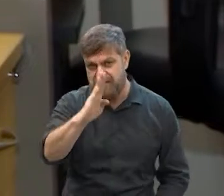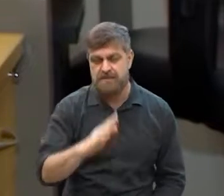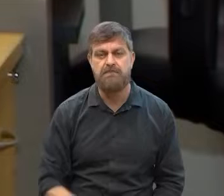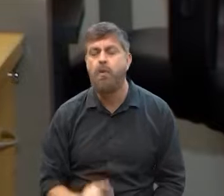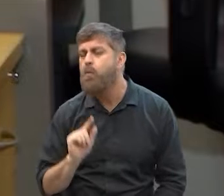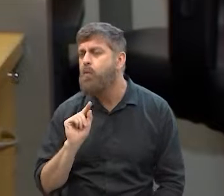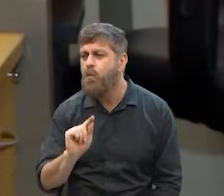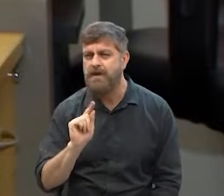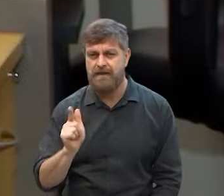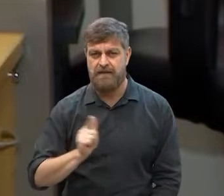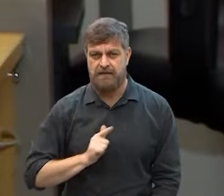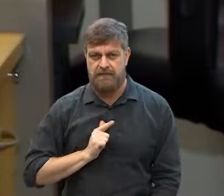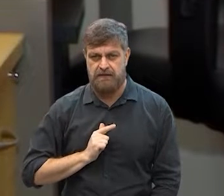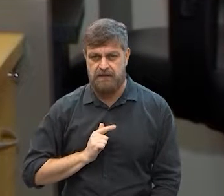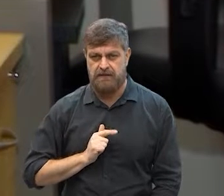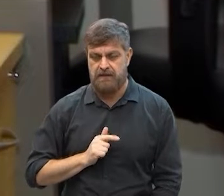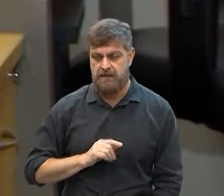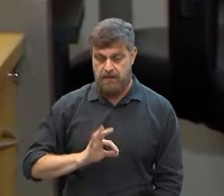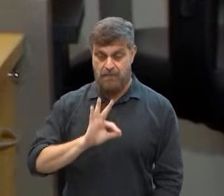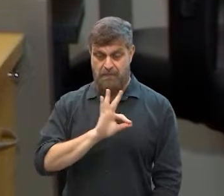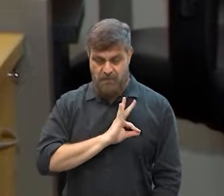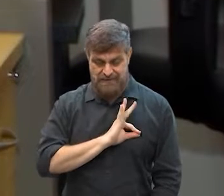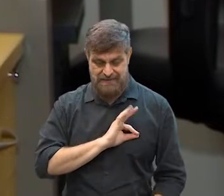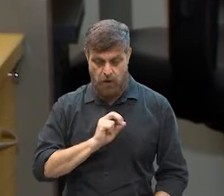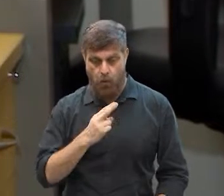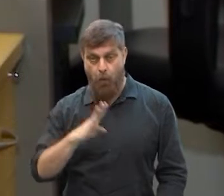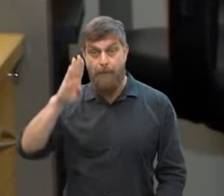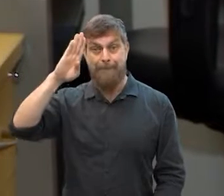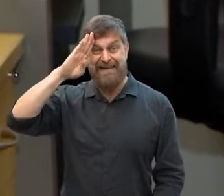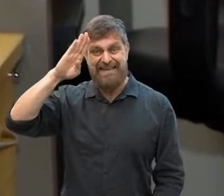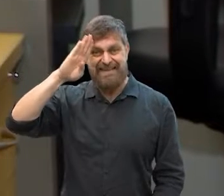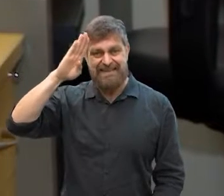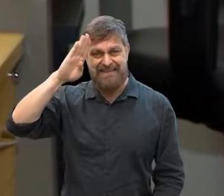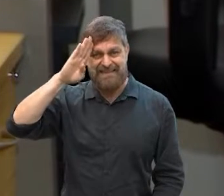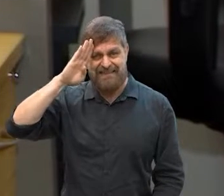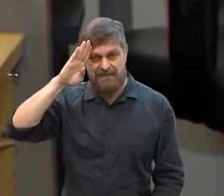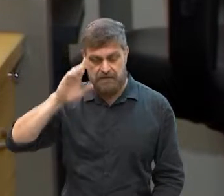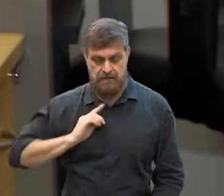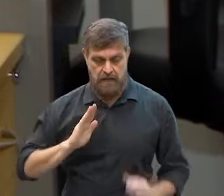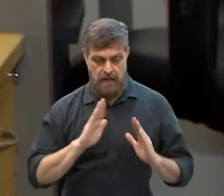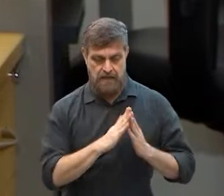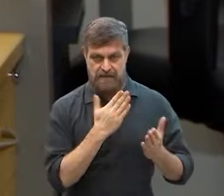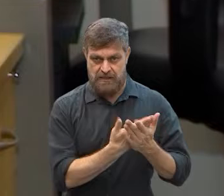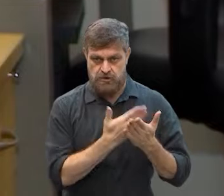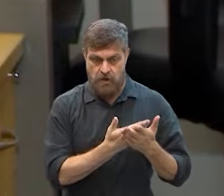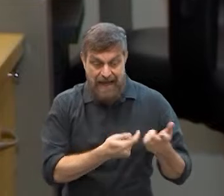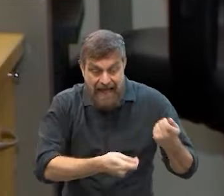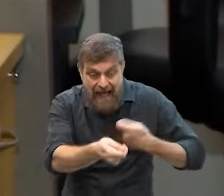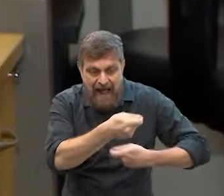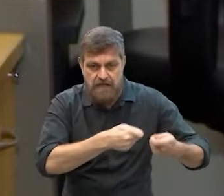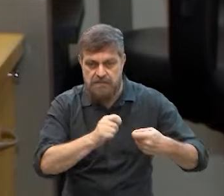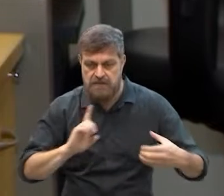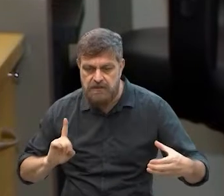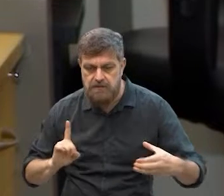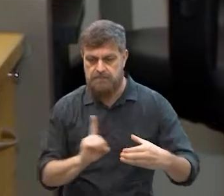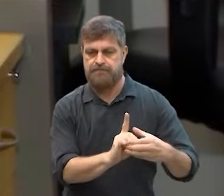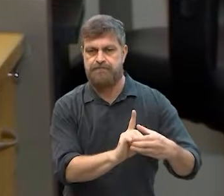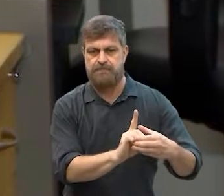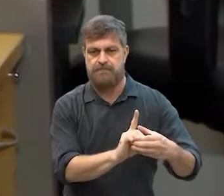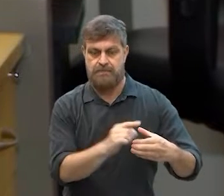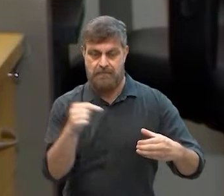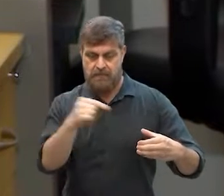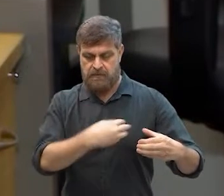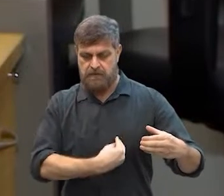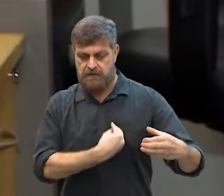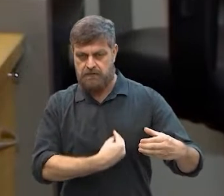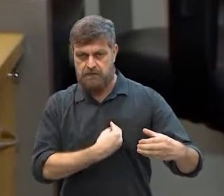de militares ou policiais militares para a administração da escola, né?